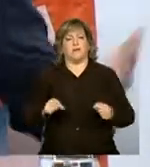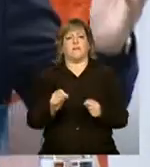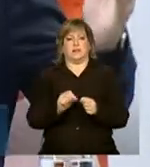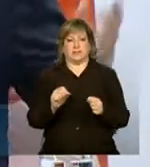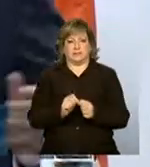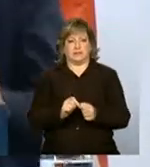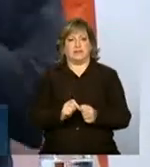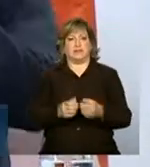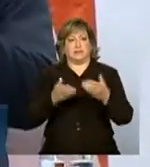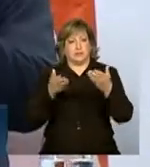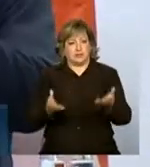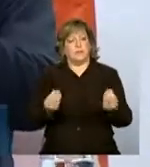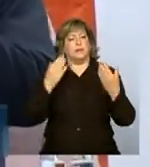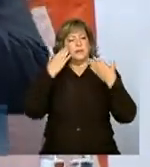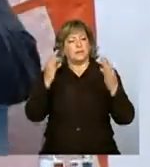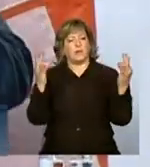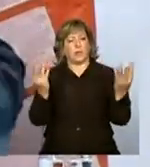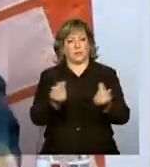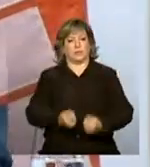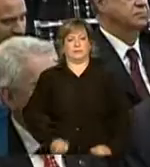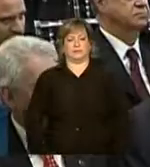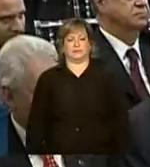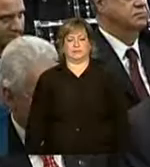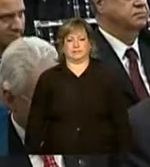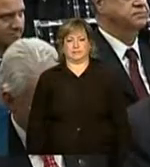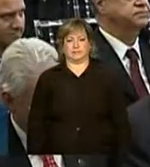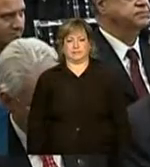celebrar. Que seja assim, muito obrigado a todos.